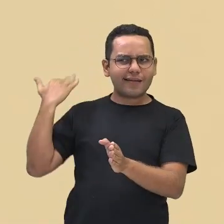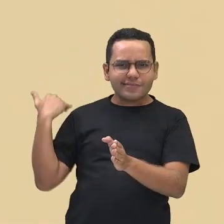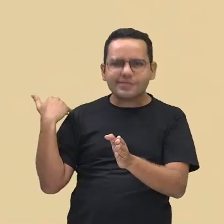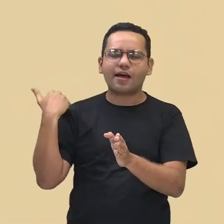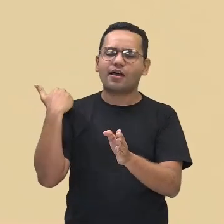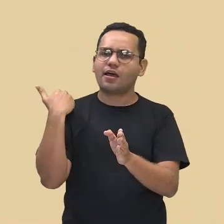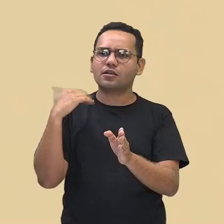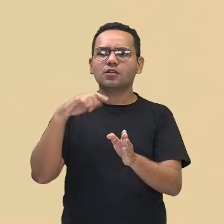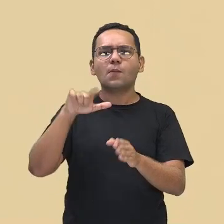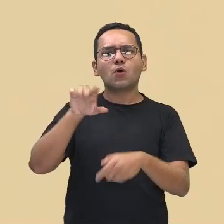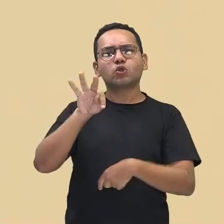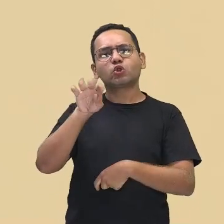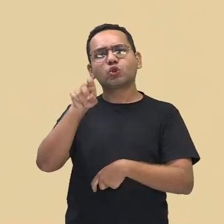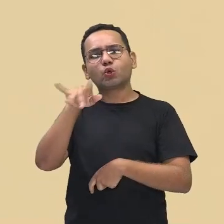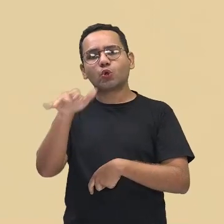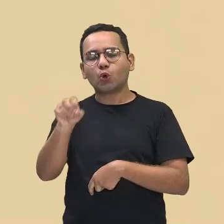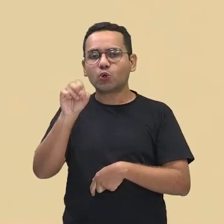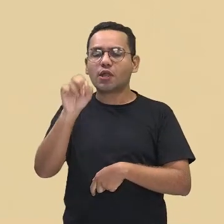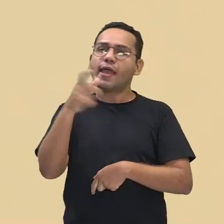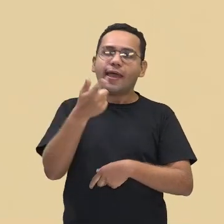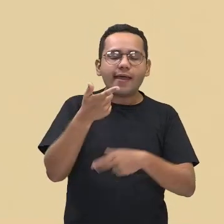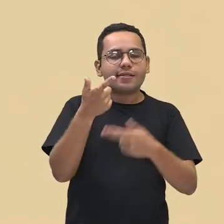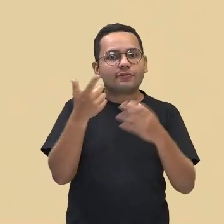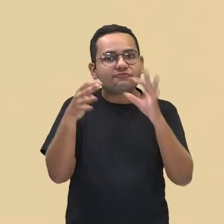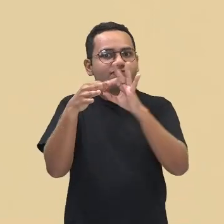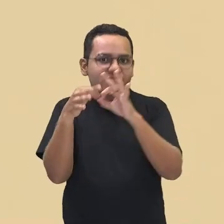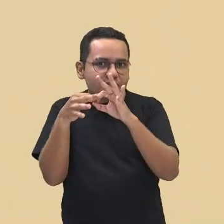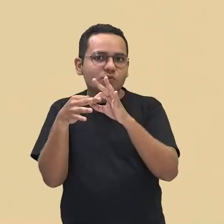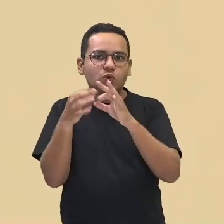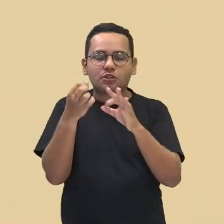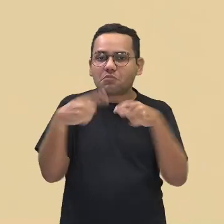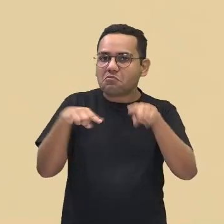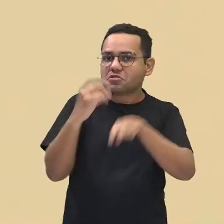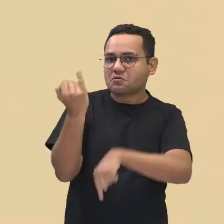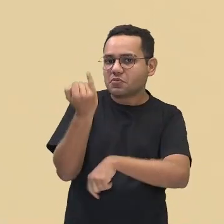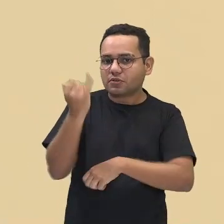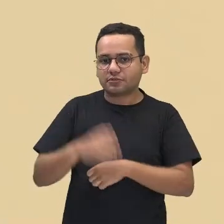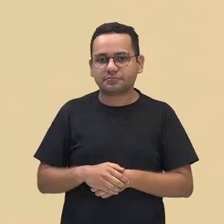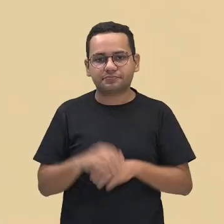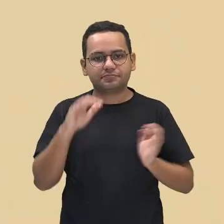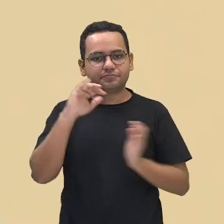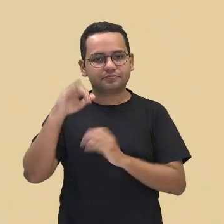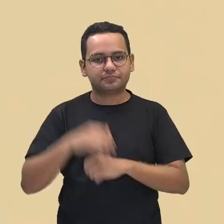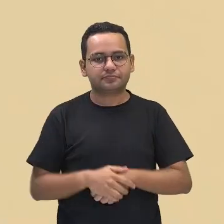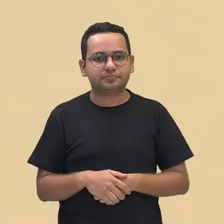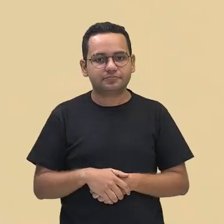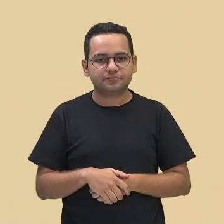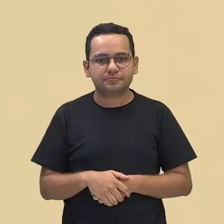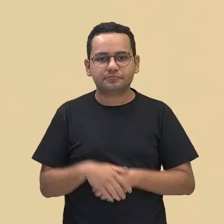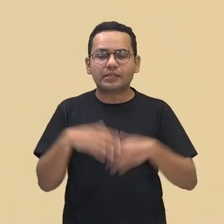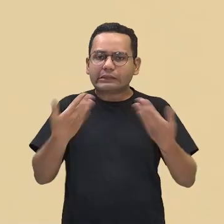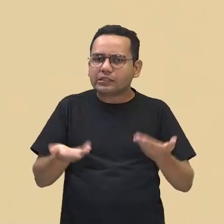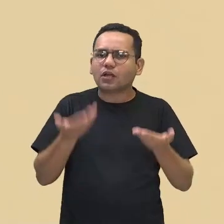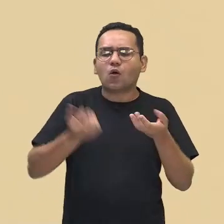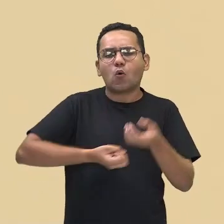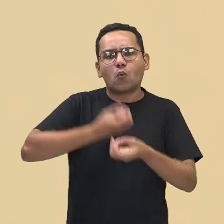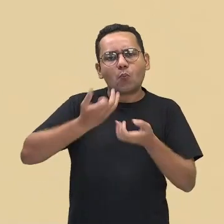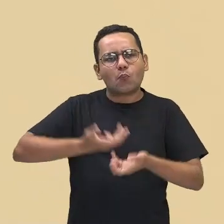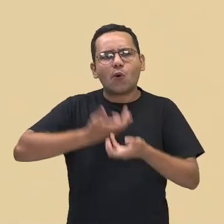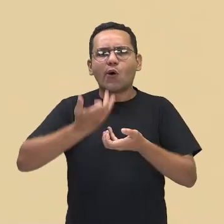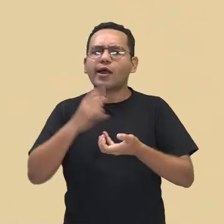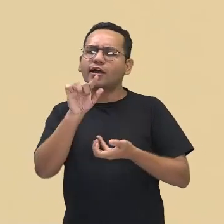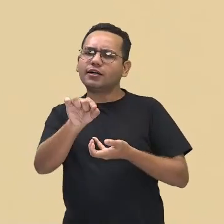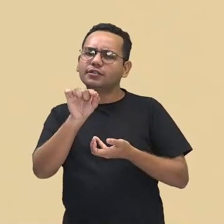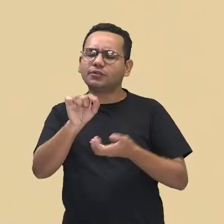hino da capital do Amazonas. Para o cantor e poeta Celdo Braga, a música é um retrato do povo